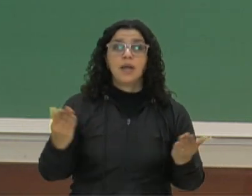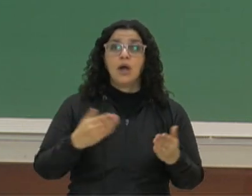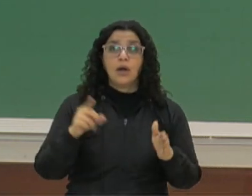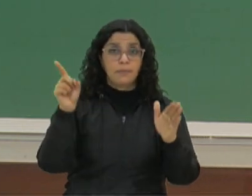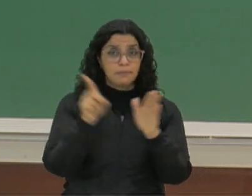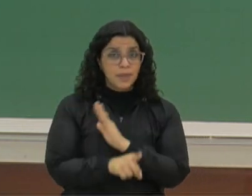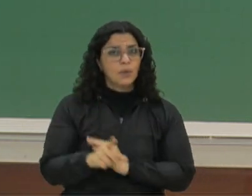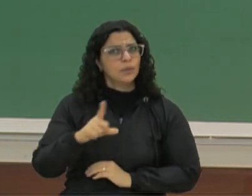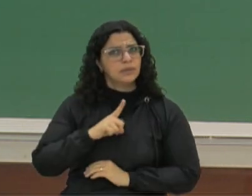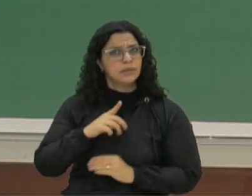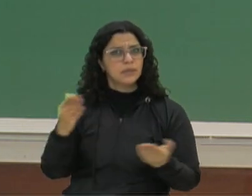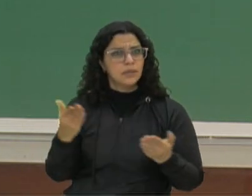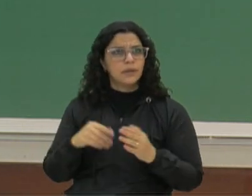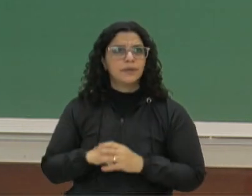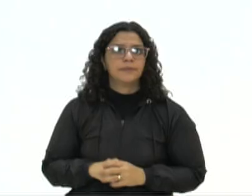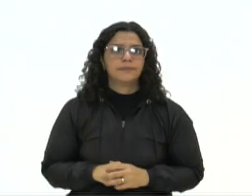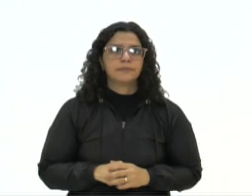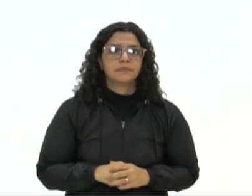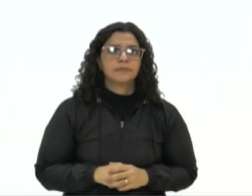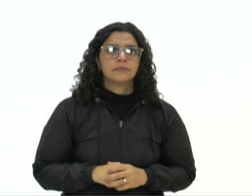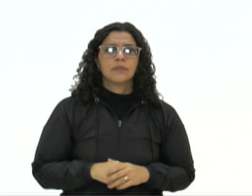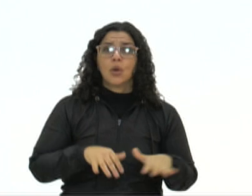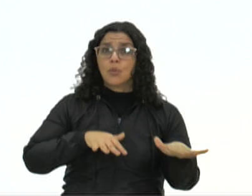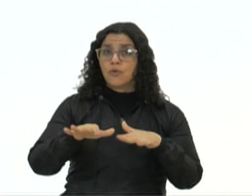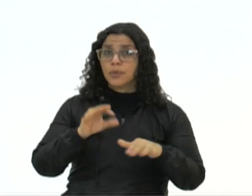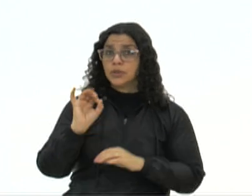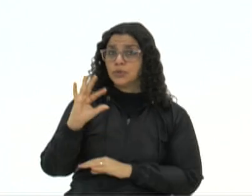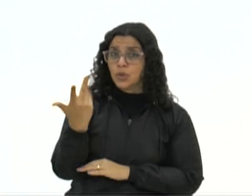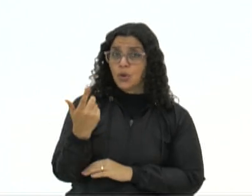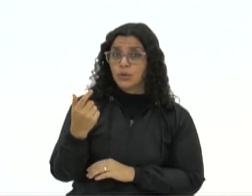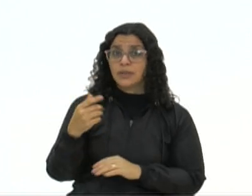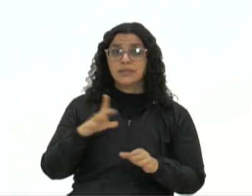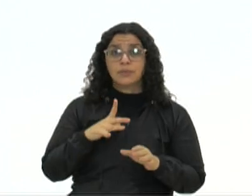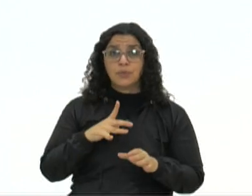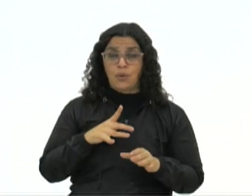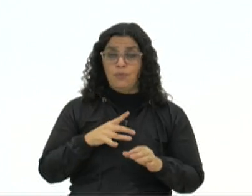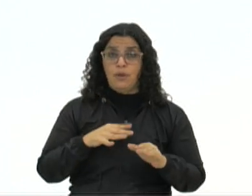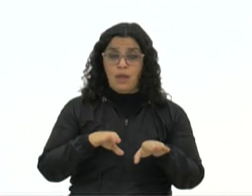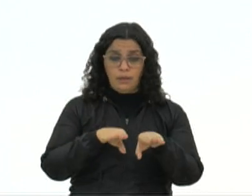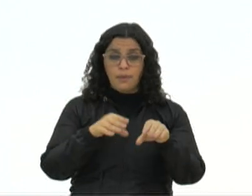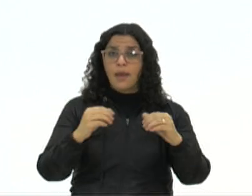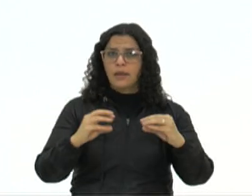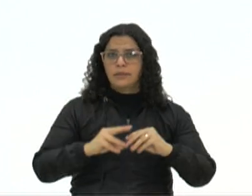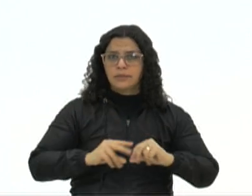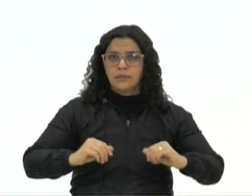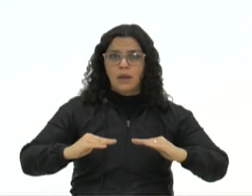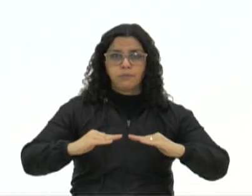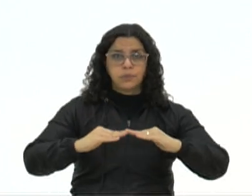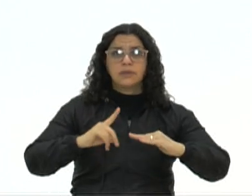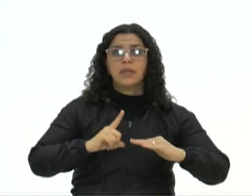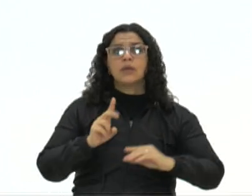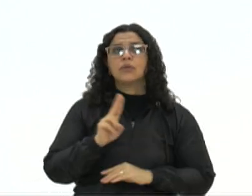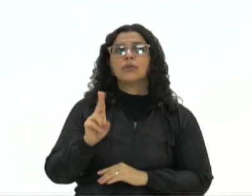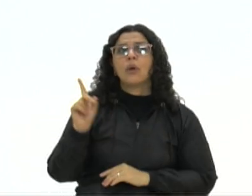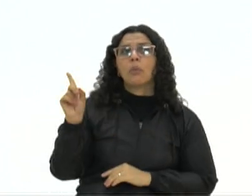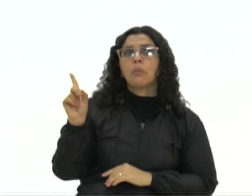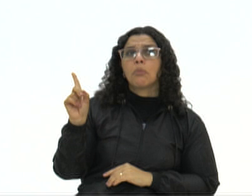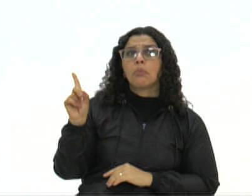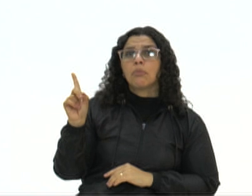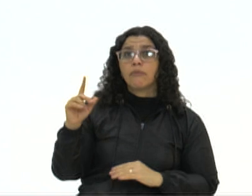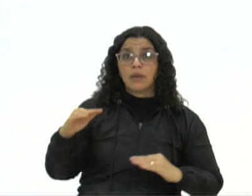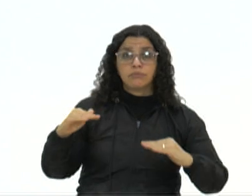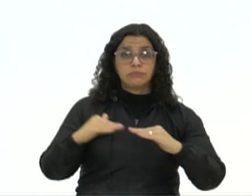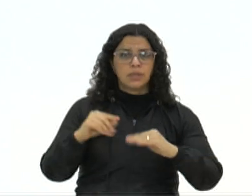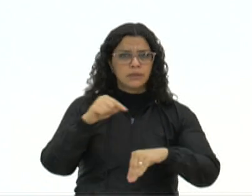nosso primeiro questionário aí. O movimento onde ocorre o encontro das placas tectônicas é chamado de... Então vamos lá, reloginho na